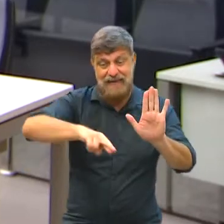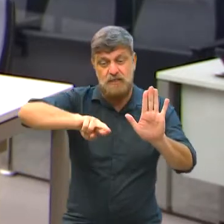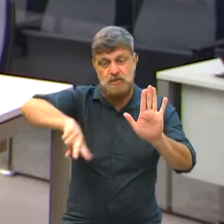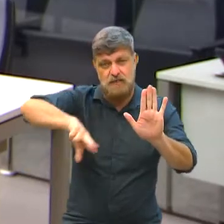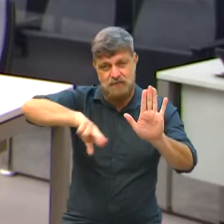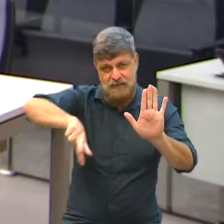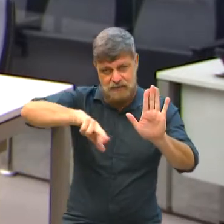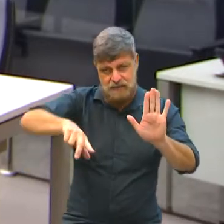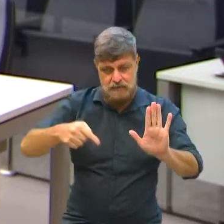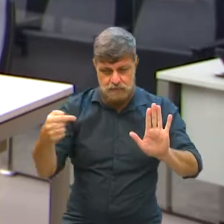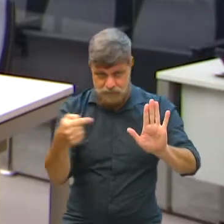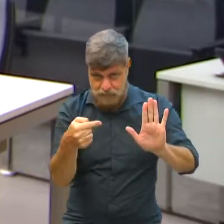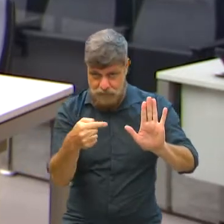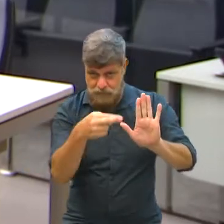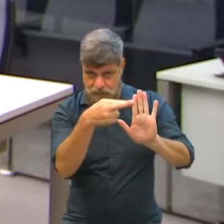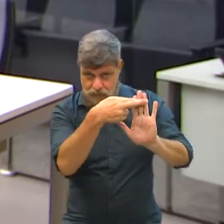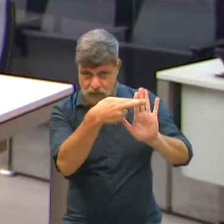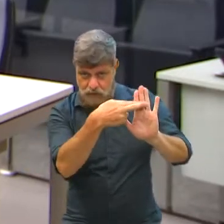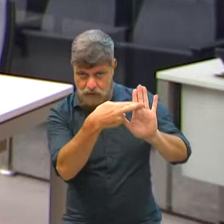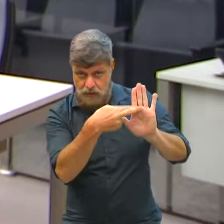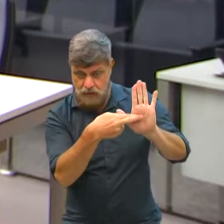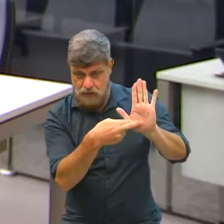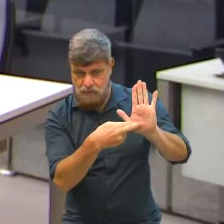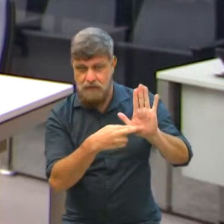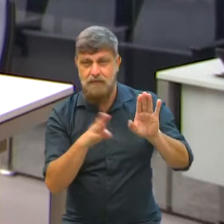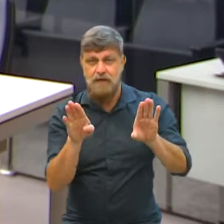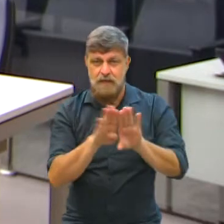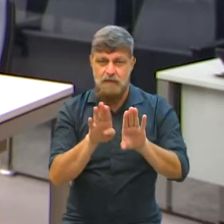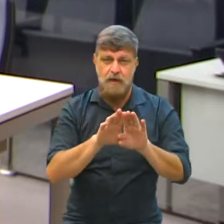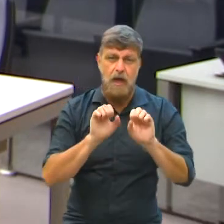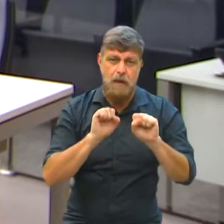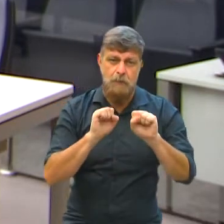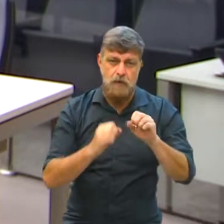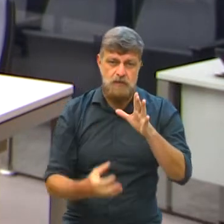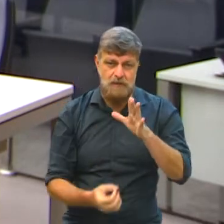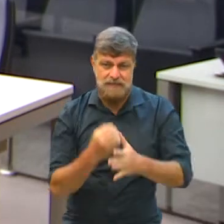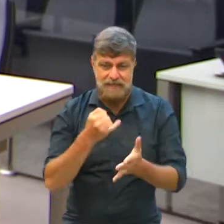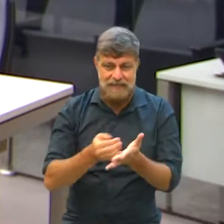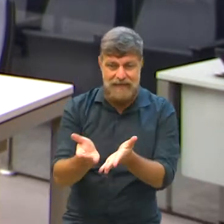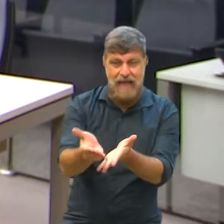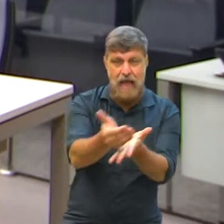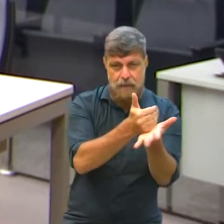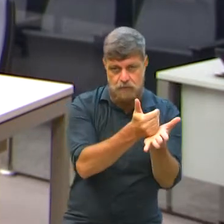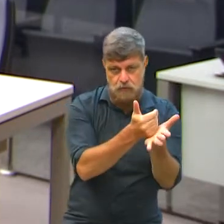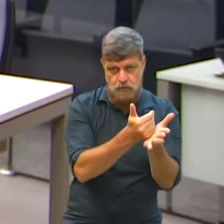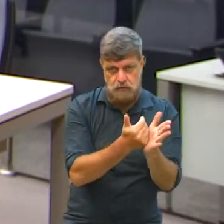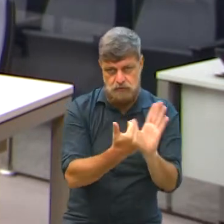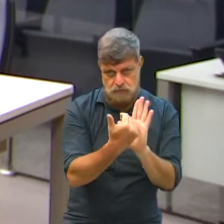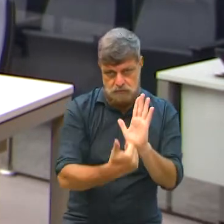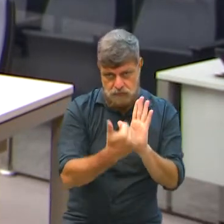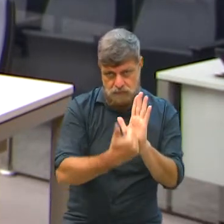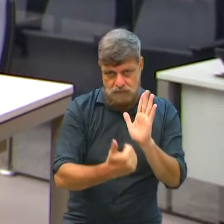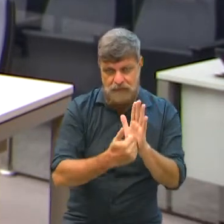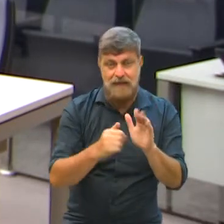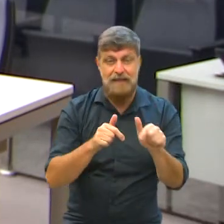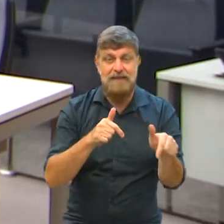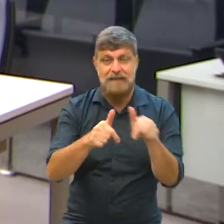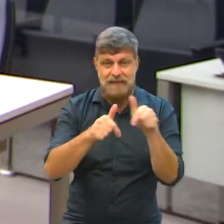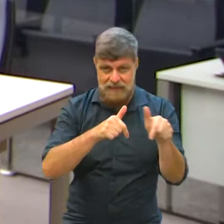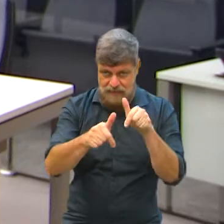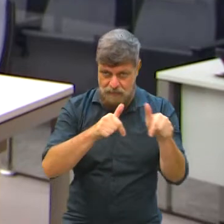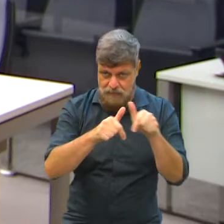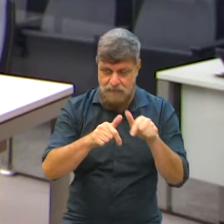regulamentação diferenciada essa regulamentação ela pode inclusive ser a nível de tributação Oi e a nível